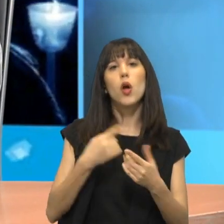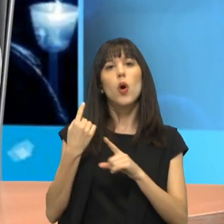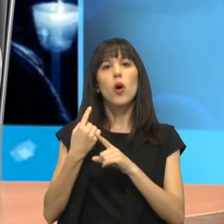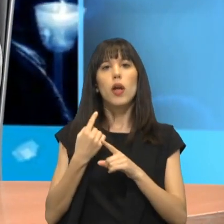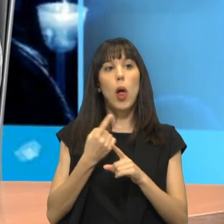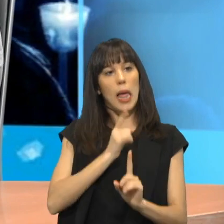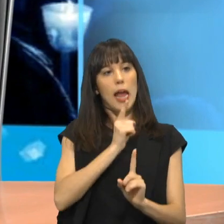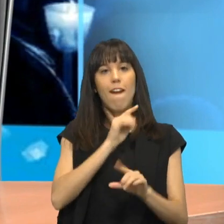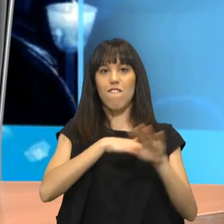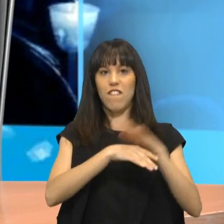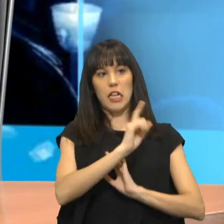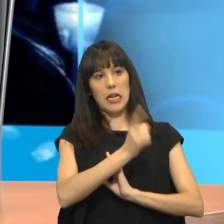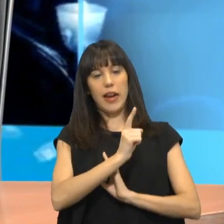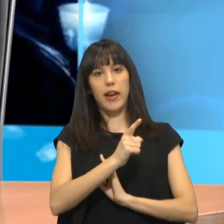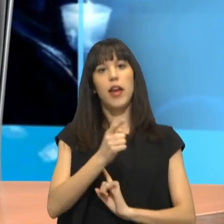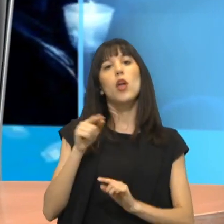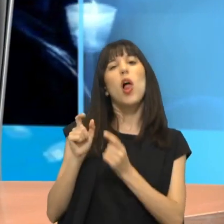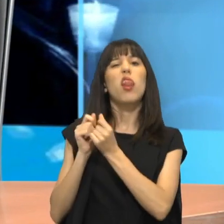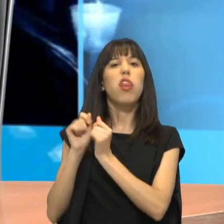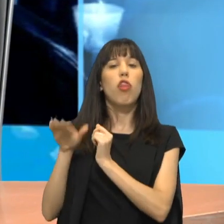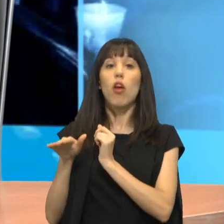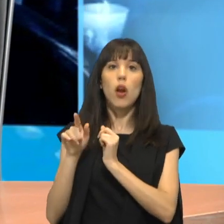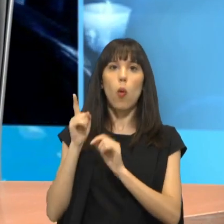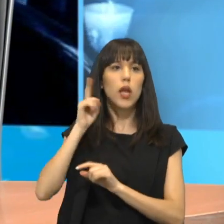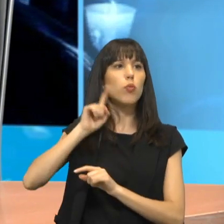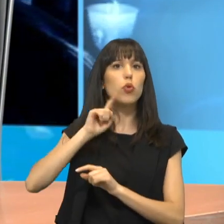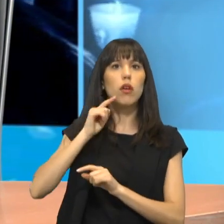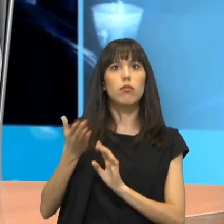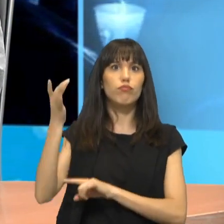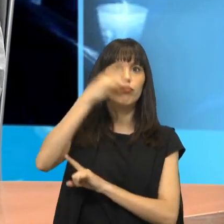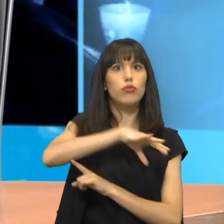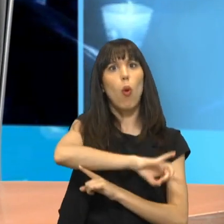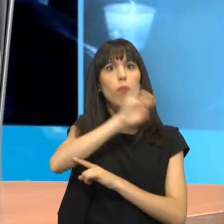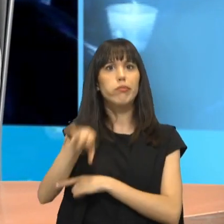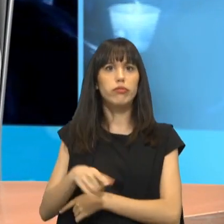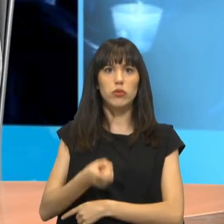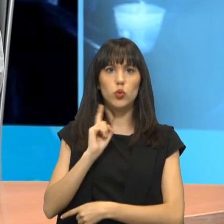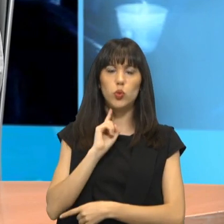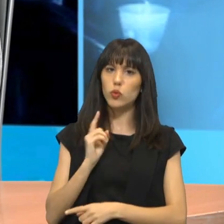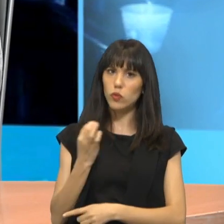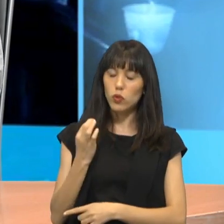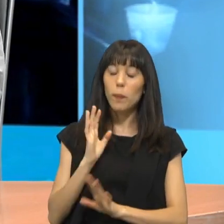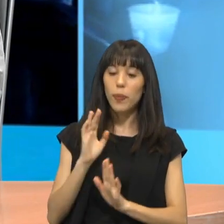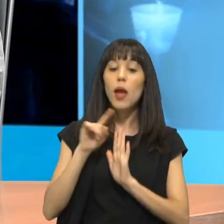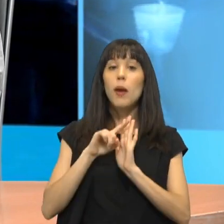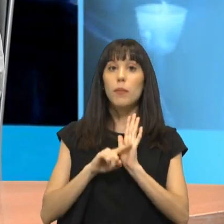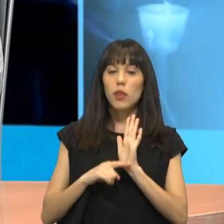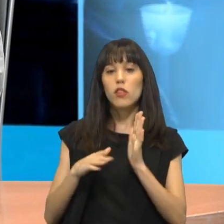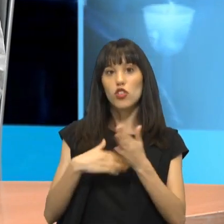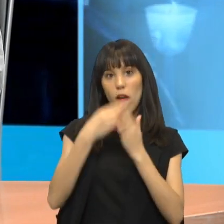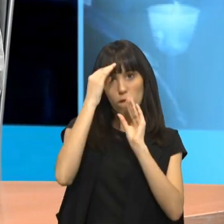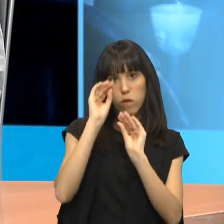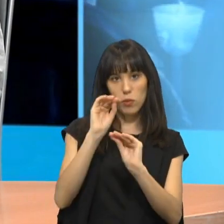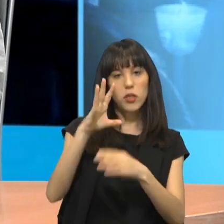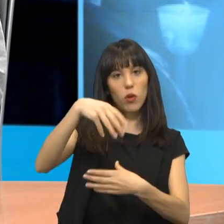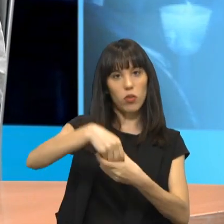mais concretas. Elas todas têm que acontecer, nenhuma é mais importante do que a outra, e efetivamente aqui foram anunciadas medidas, nomeadamente na questão da formação nos seminários,